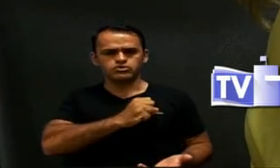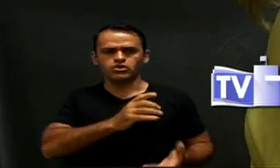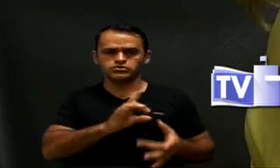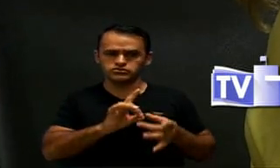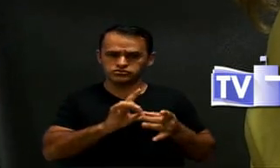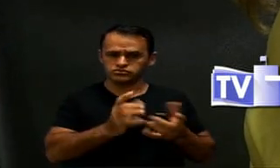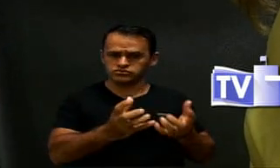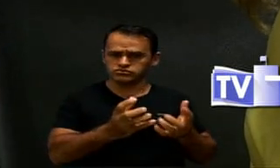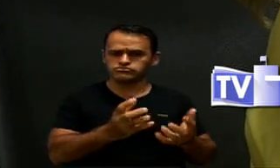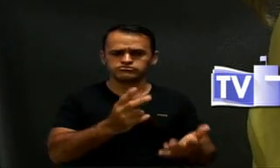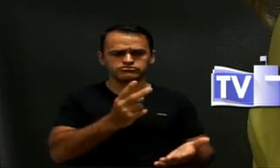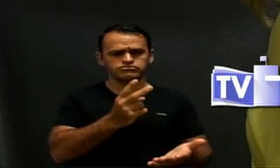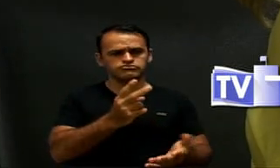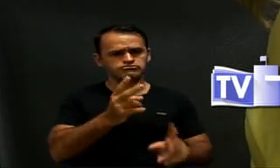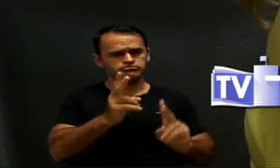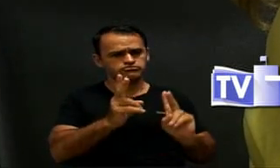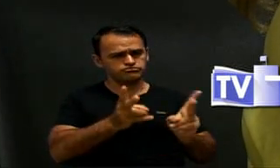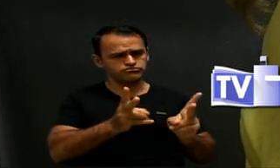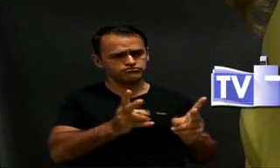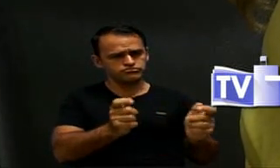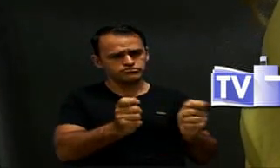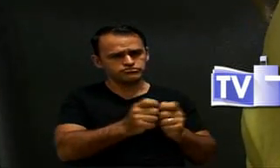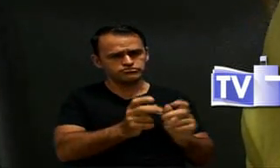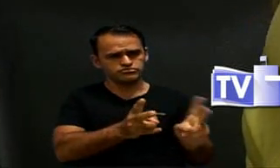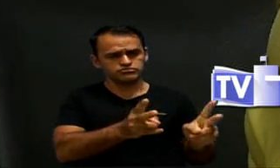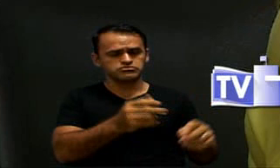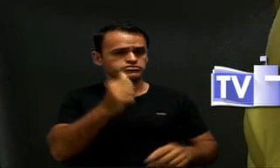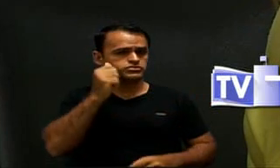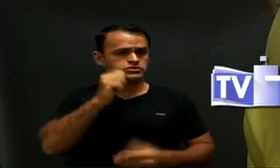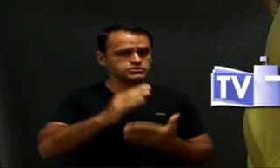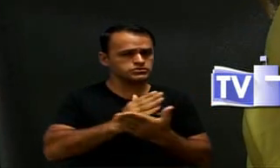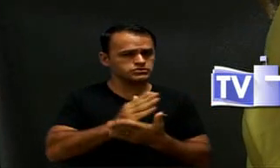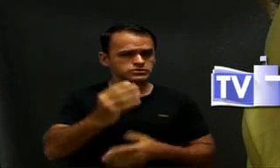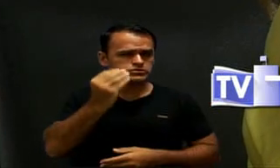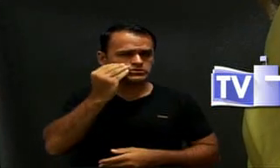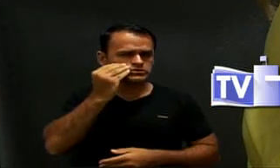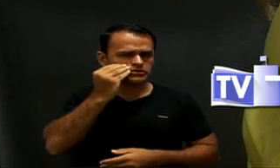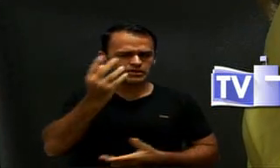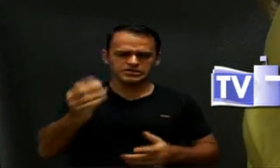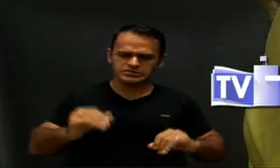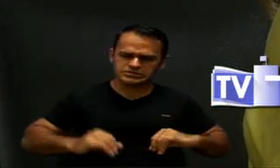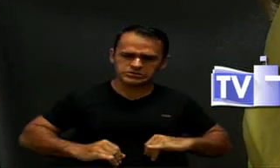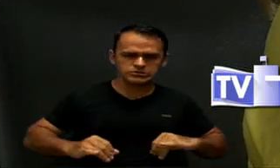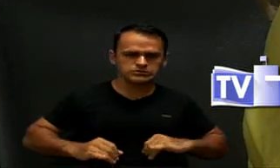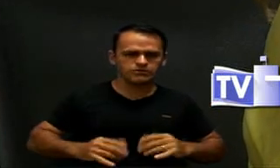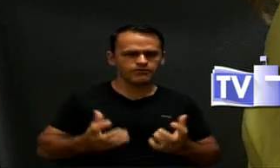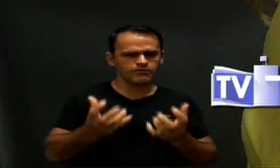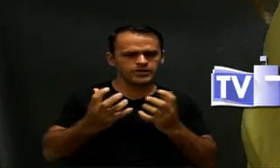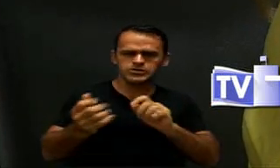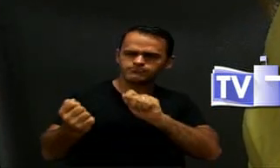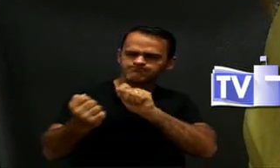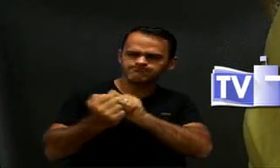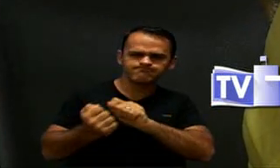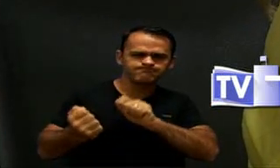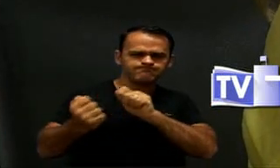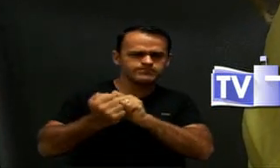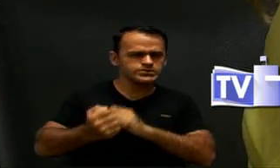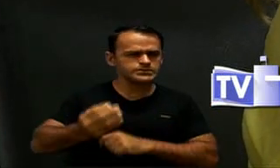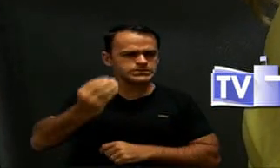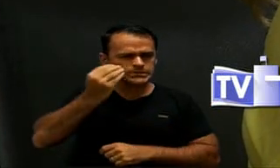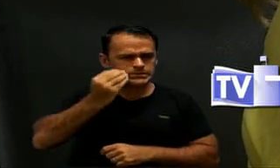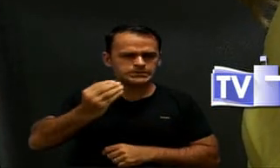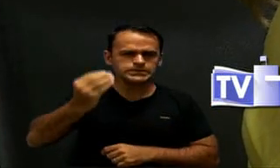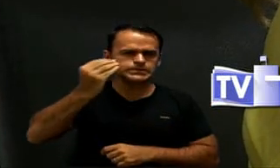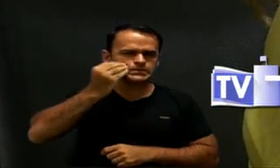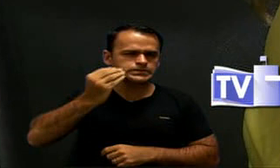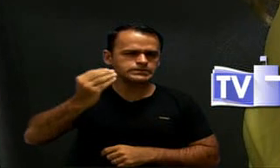das vezes, as mulheres tentam, com muitas vezes, muito sofrimento, e ficam tentando. É